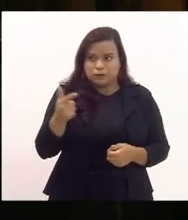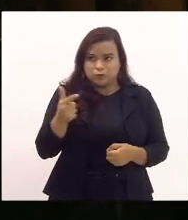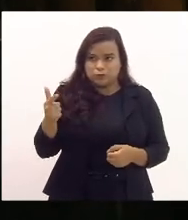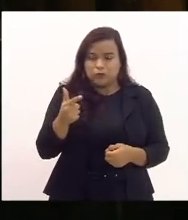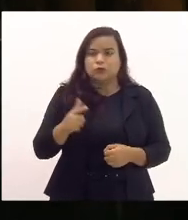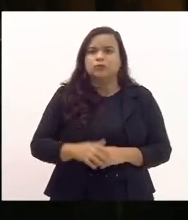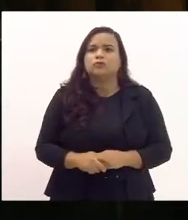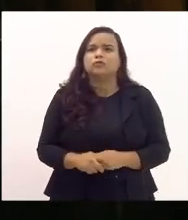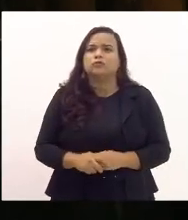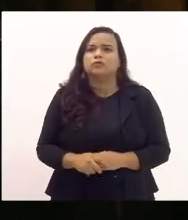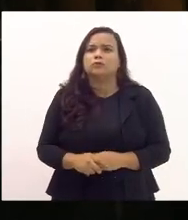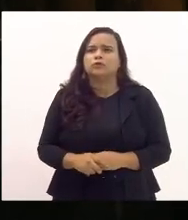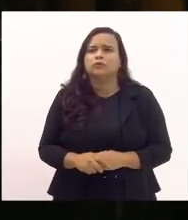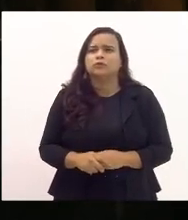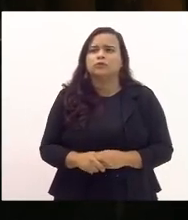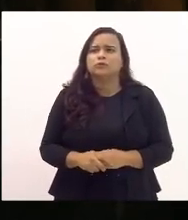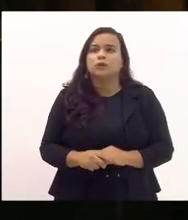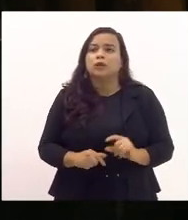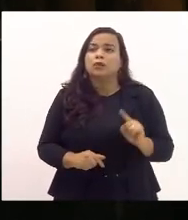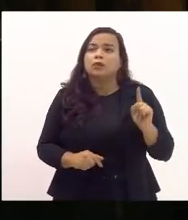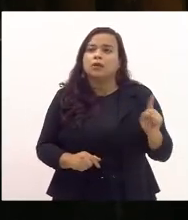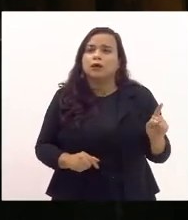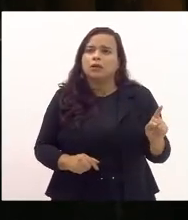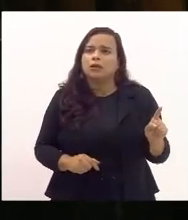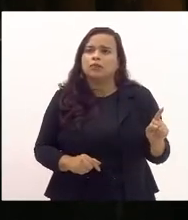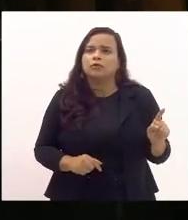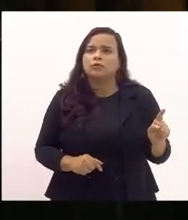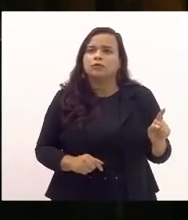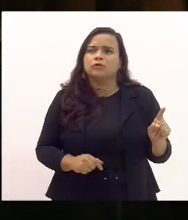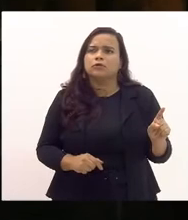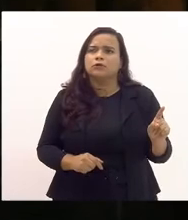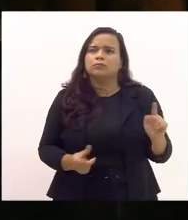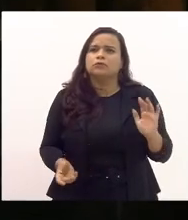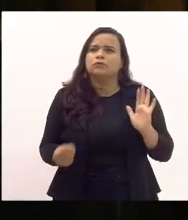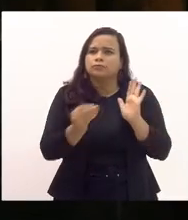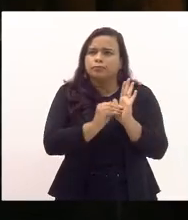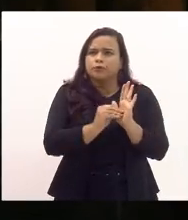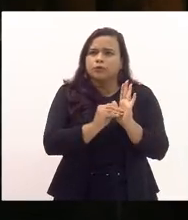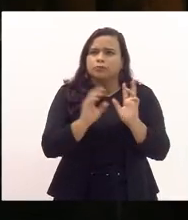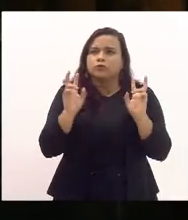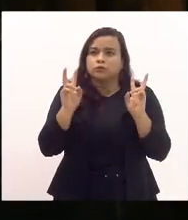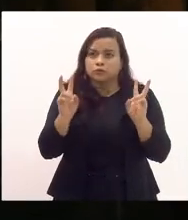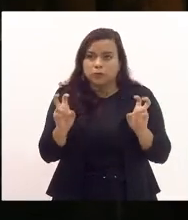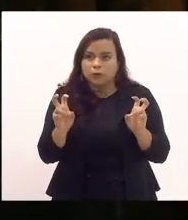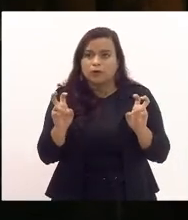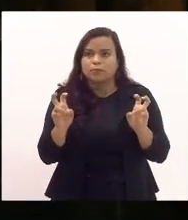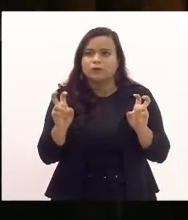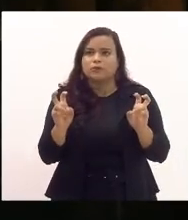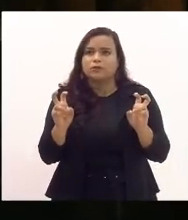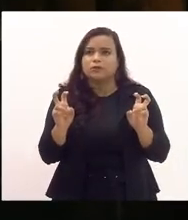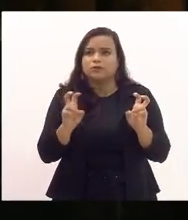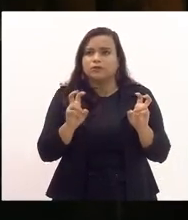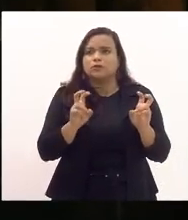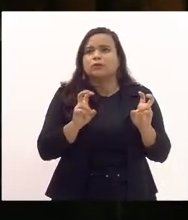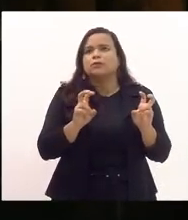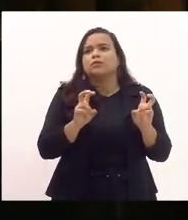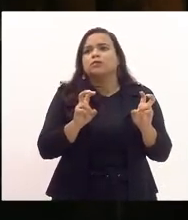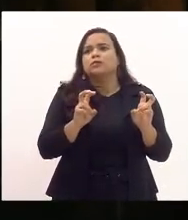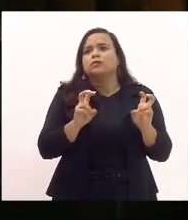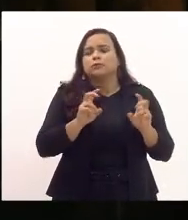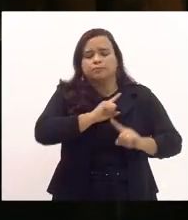22 aonde dispõe sobre a vedação à comercialização